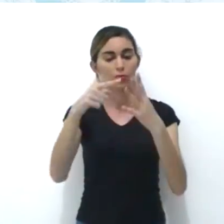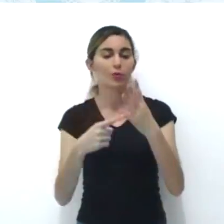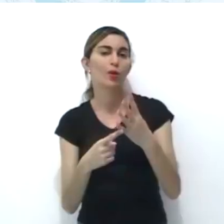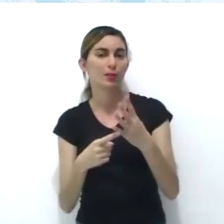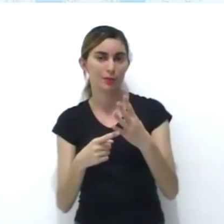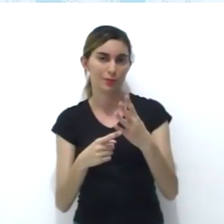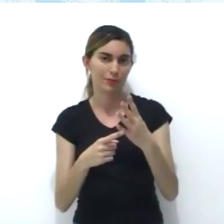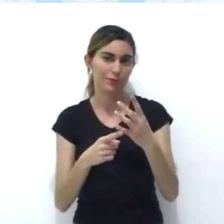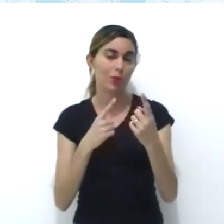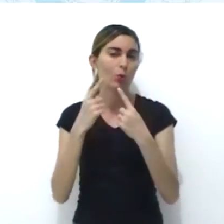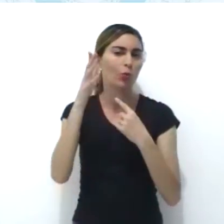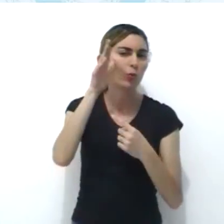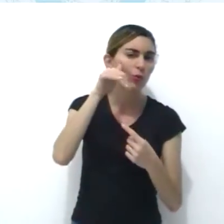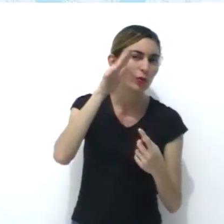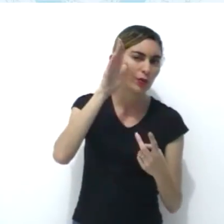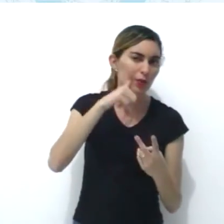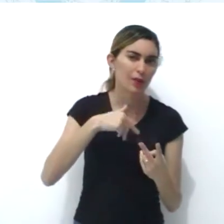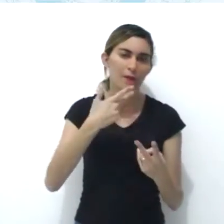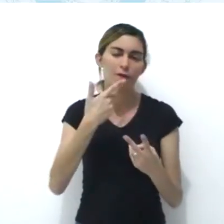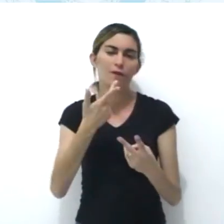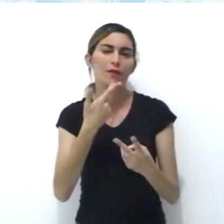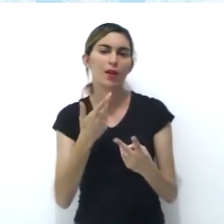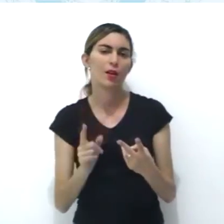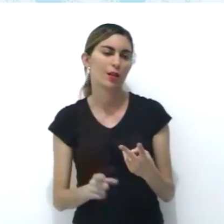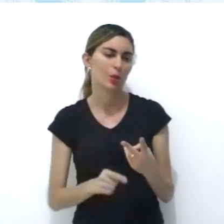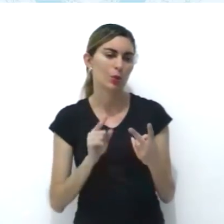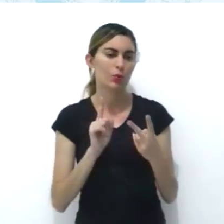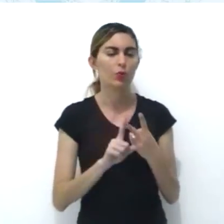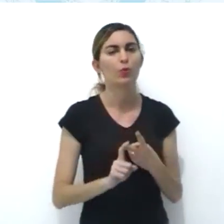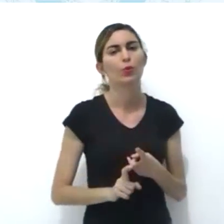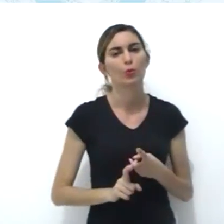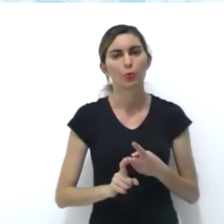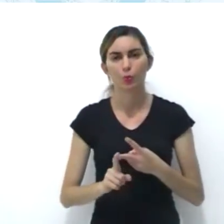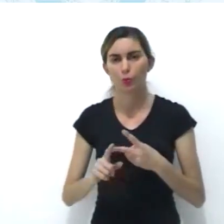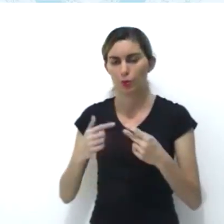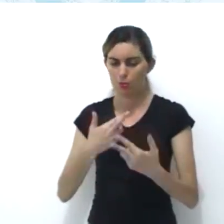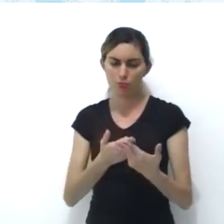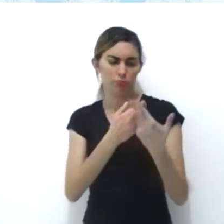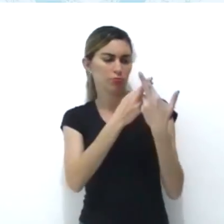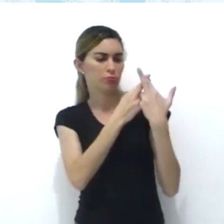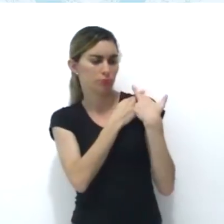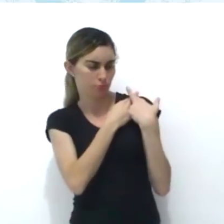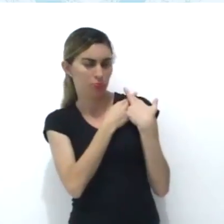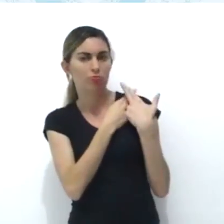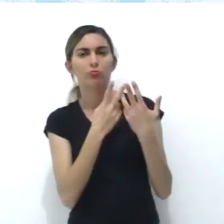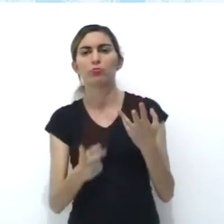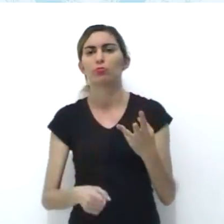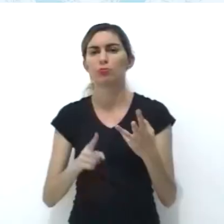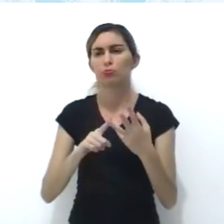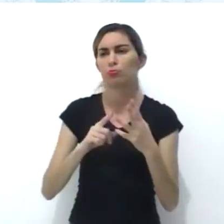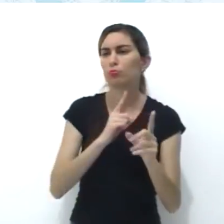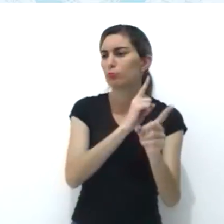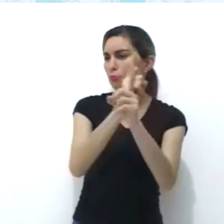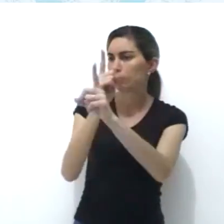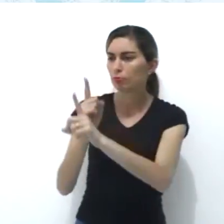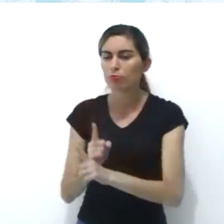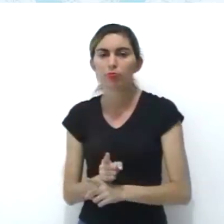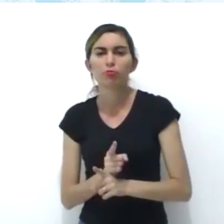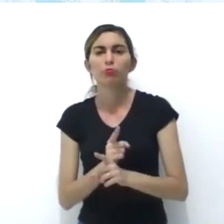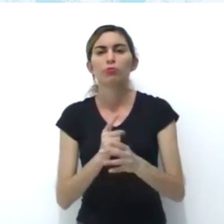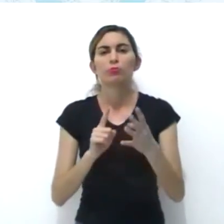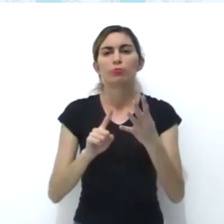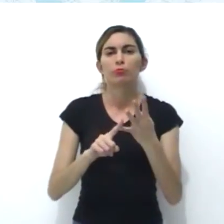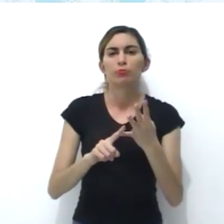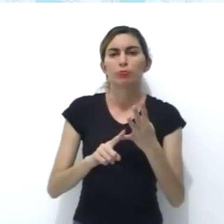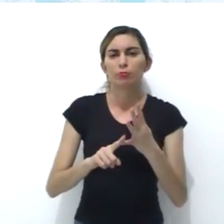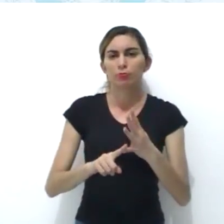dos 4, fala de curiosidade, fala da questão do senso de responsabilidade, da